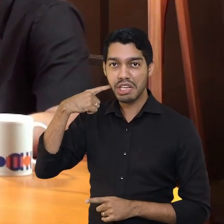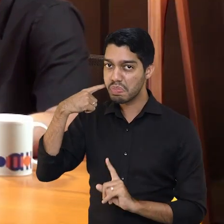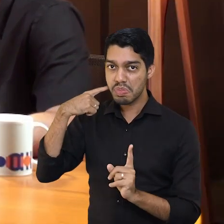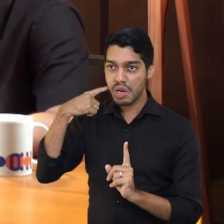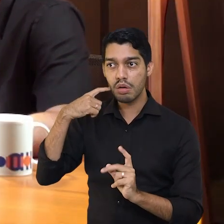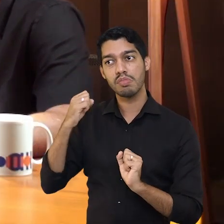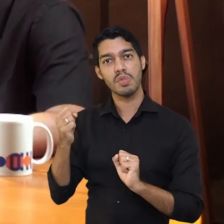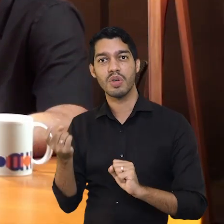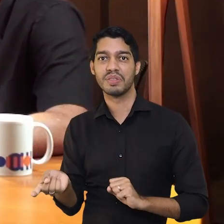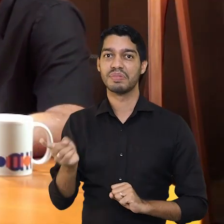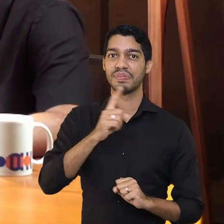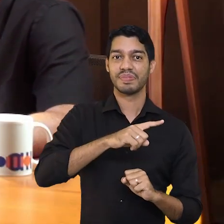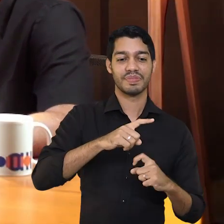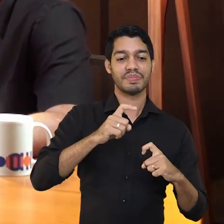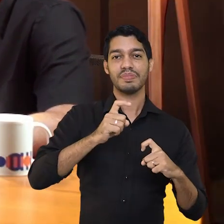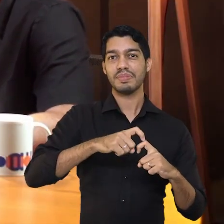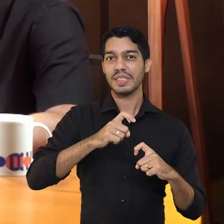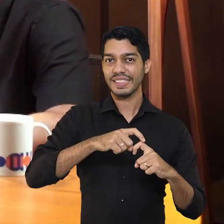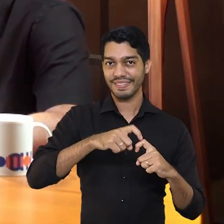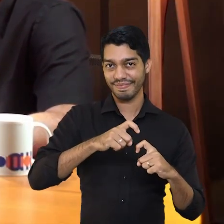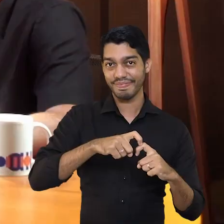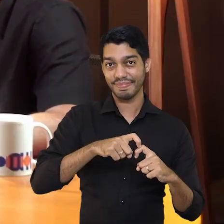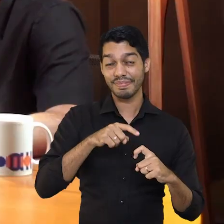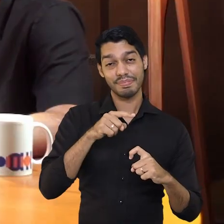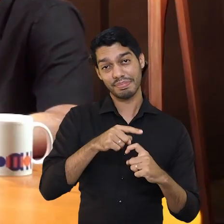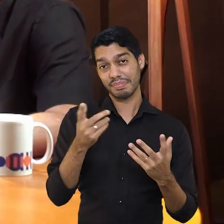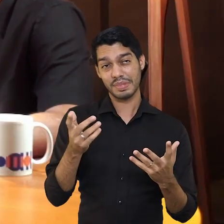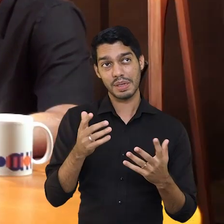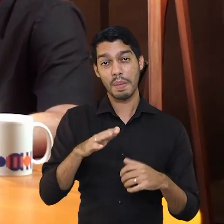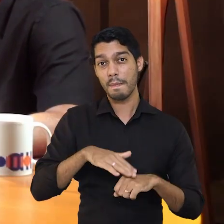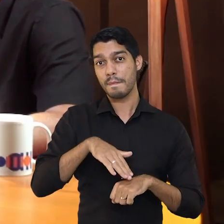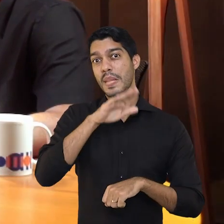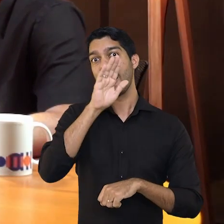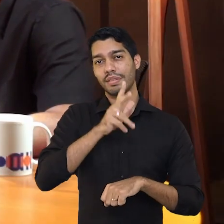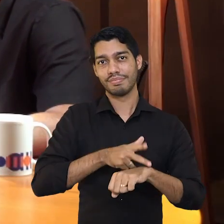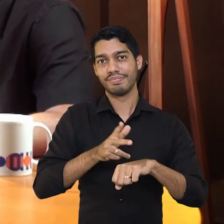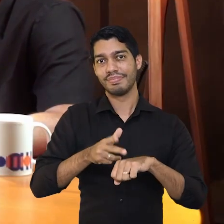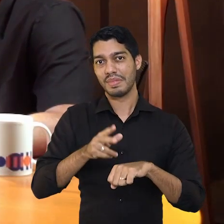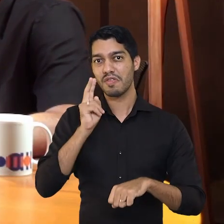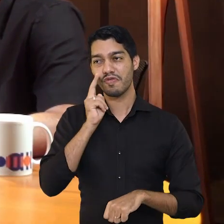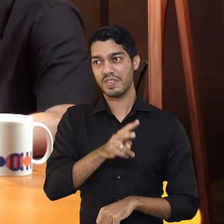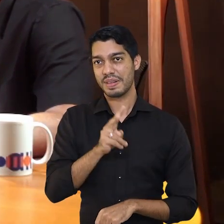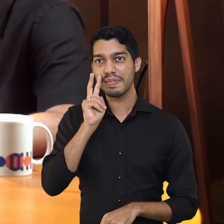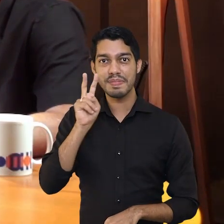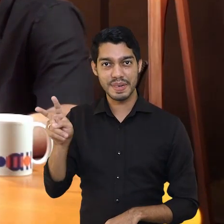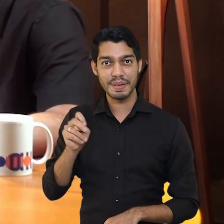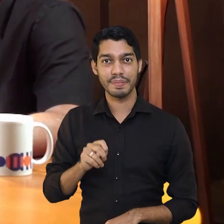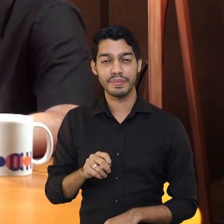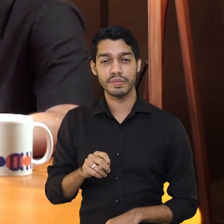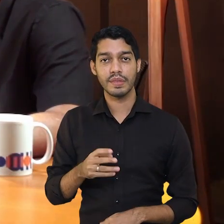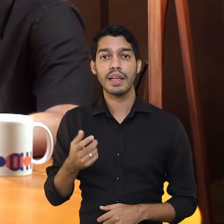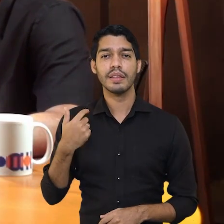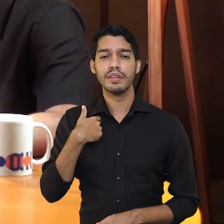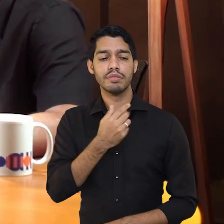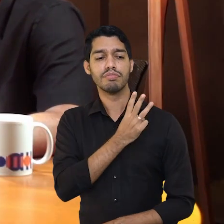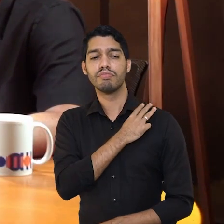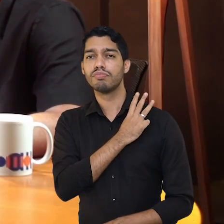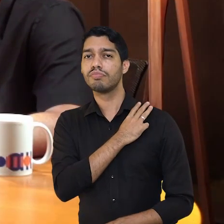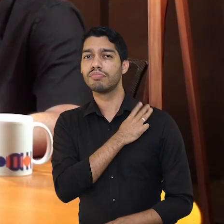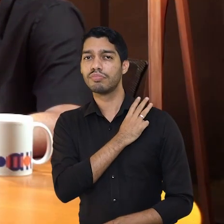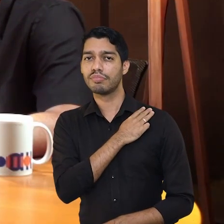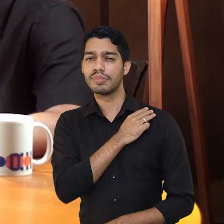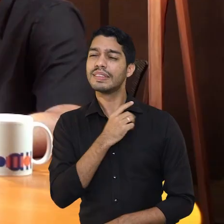fosse para medicina ou essas grandes carreiras que são muito valorizadas ali normalmente no vestibular. E em determinado momento do meu terceiro ano eu